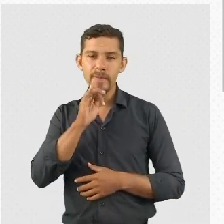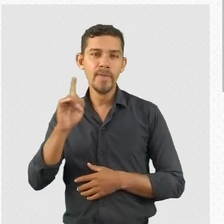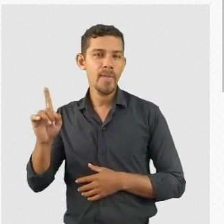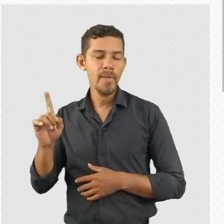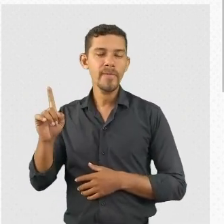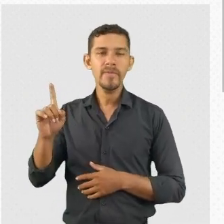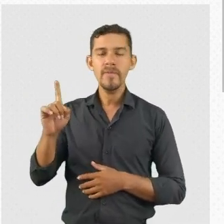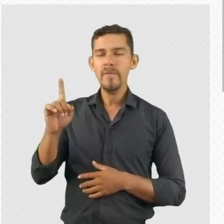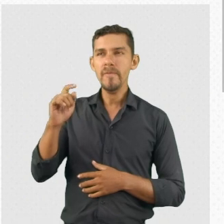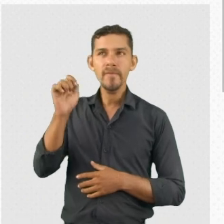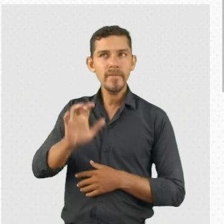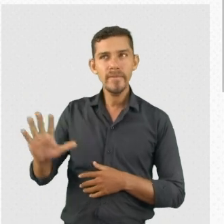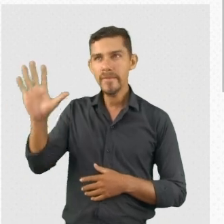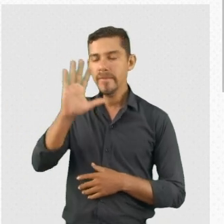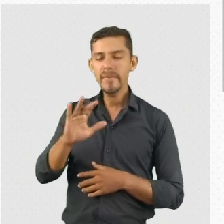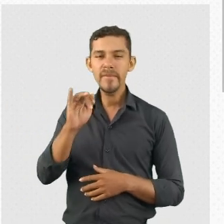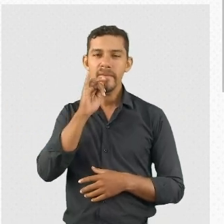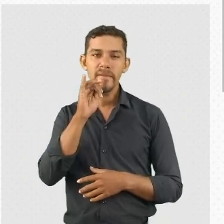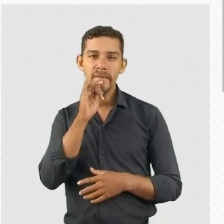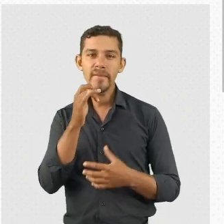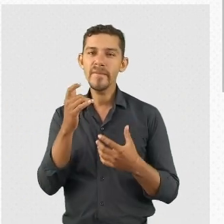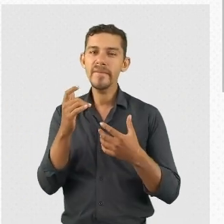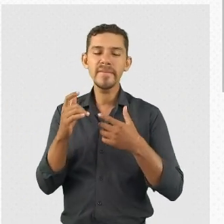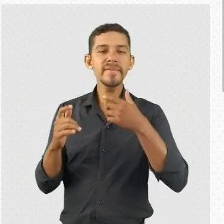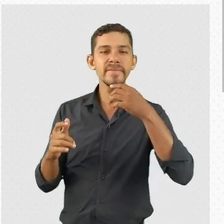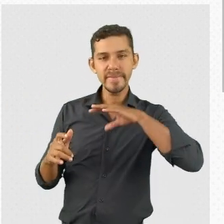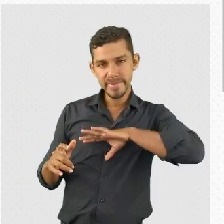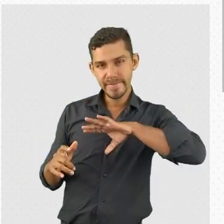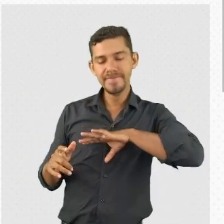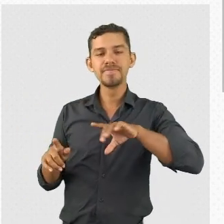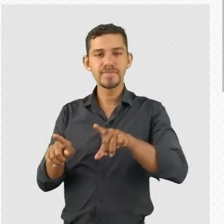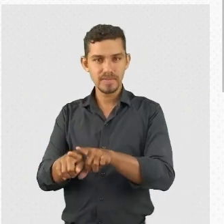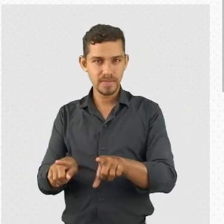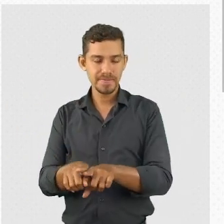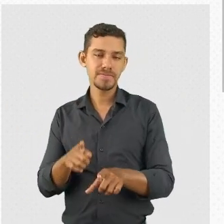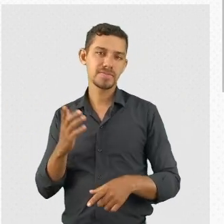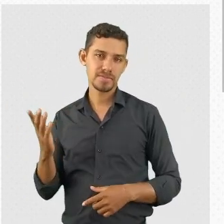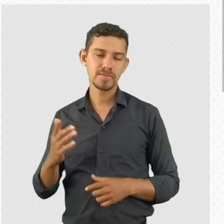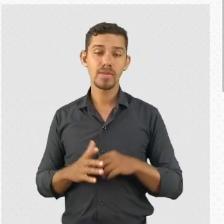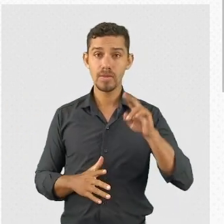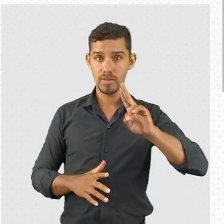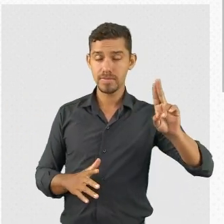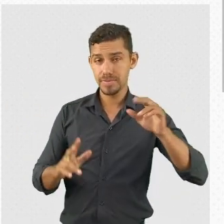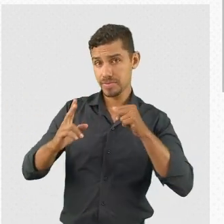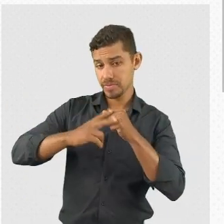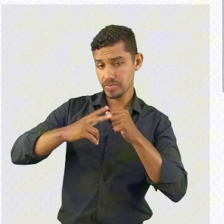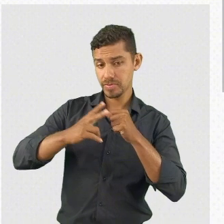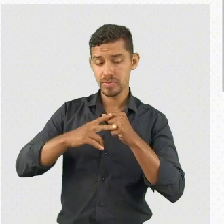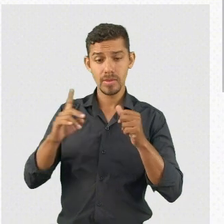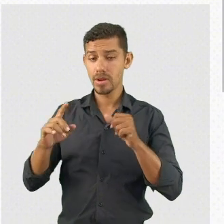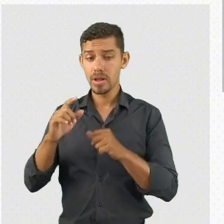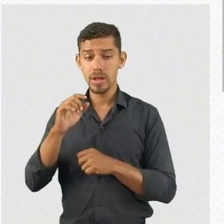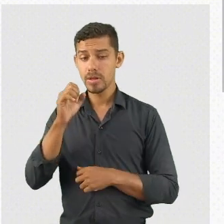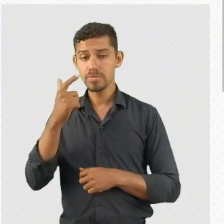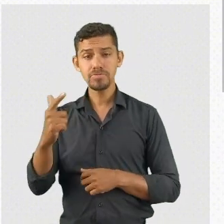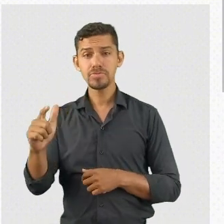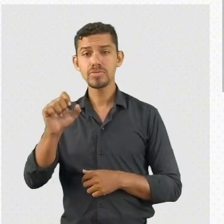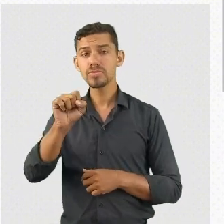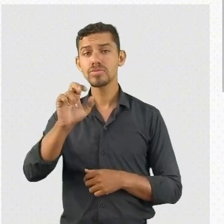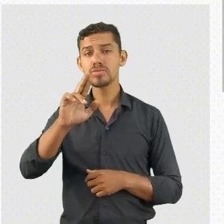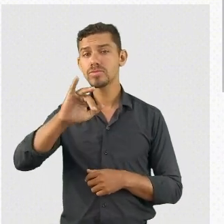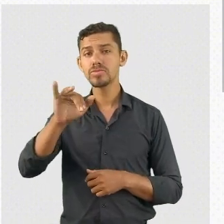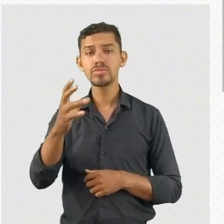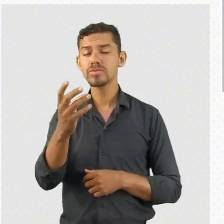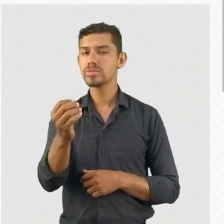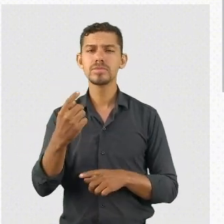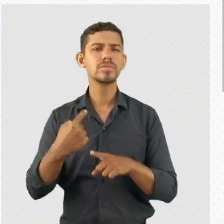de modo geral, não só em língua inglesa, no português também é assim, nós usamos o verbo sem sujeito. Por